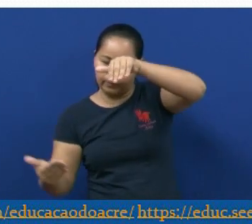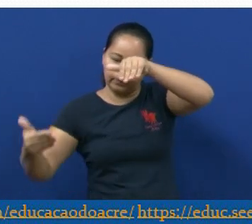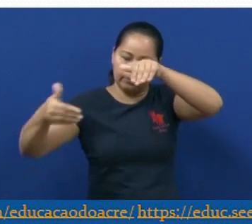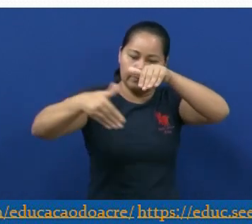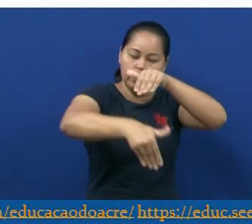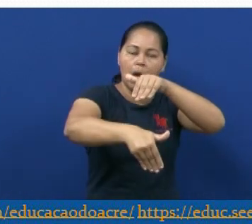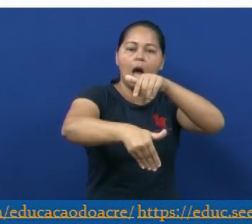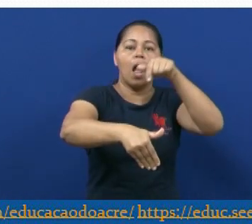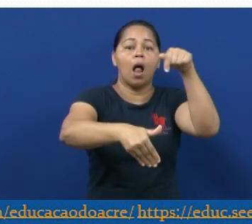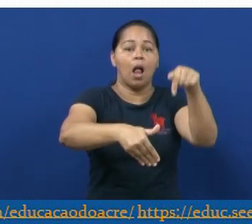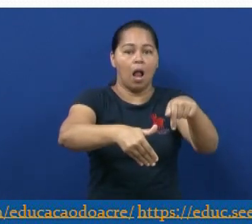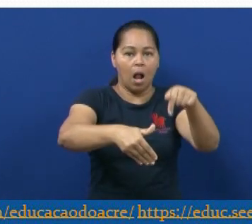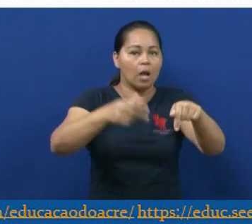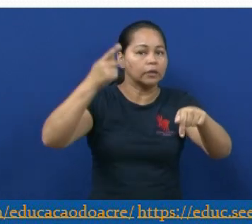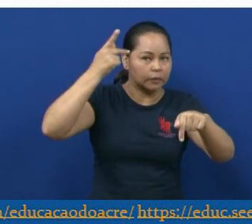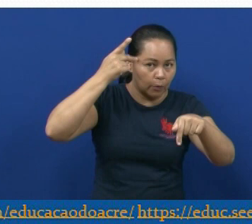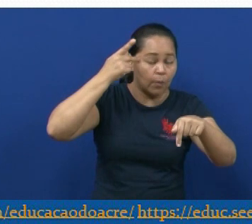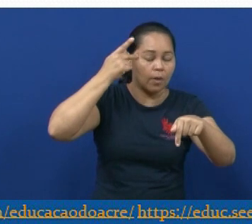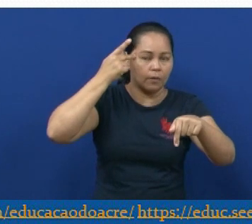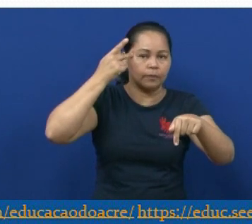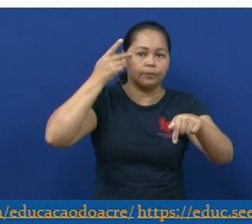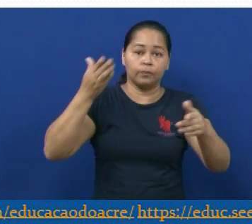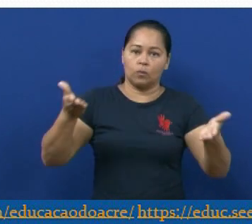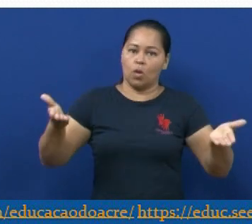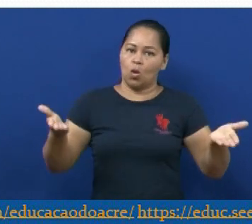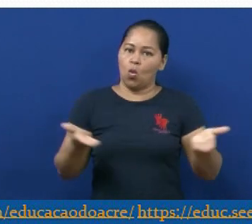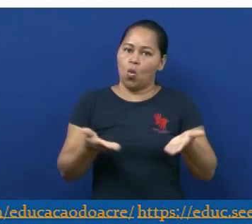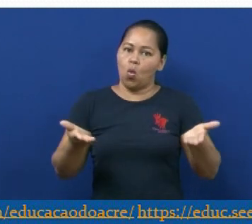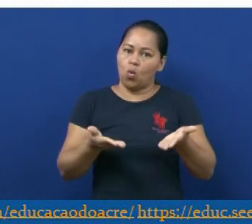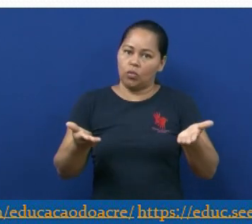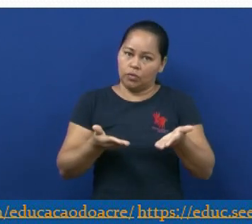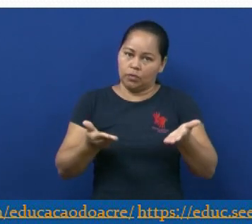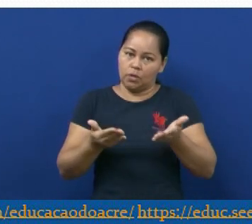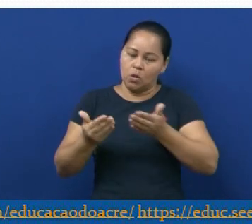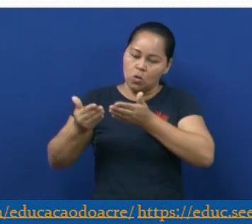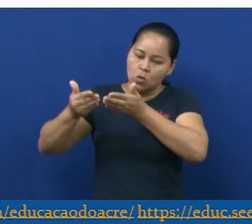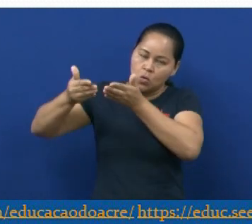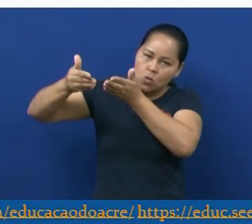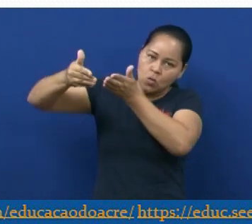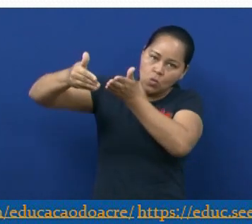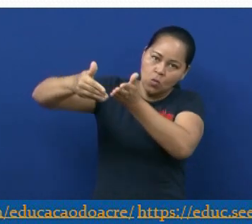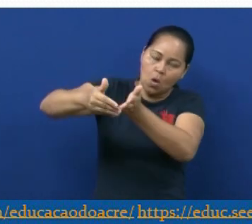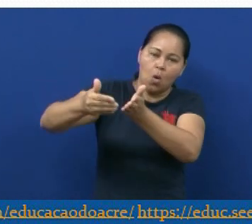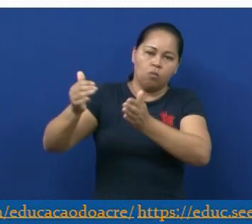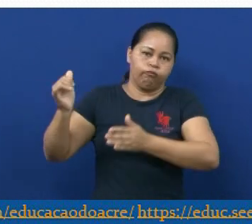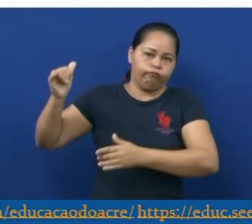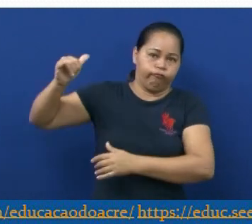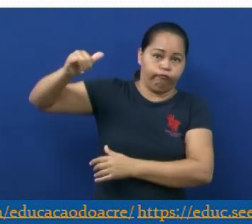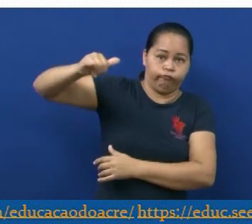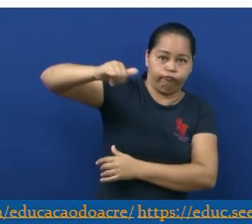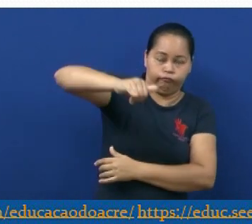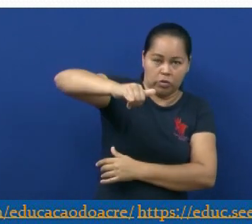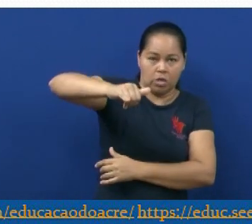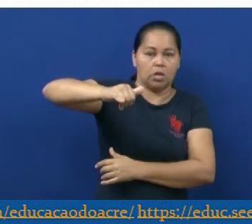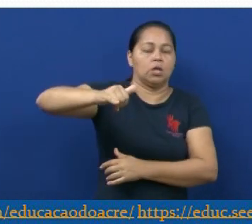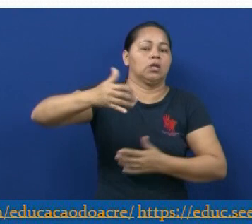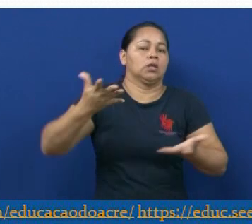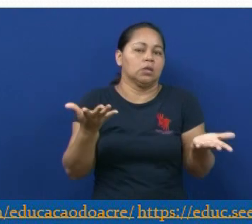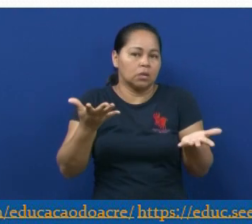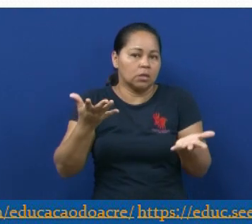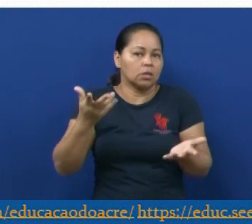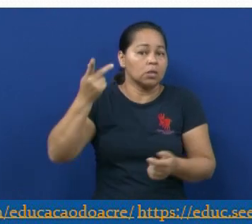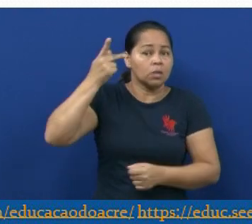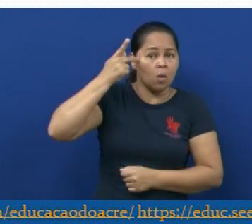Santos, no litoral paulista. Hoje, uma viagem entre São Paulo, no Brasil, e Nápoles, na